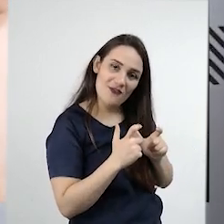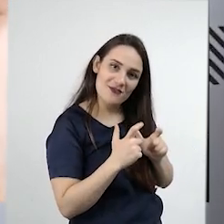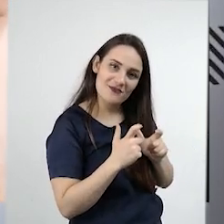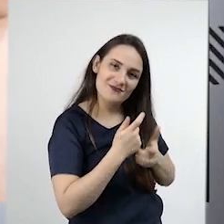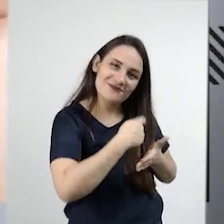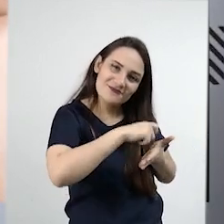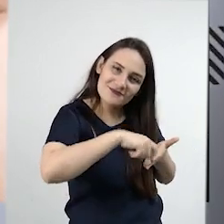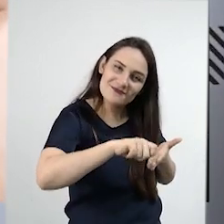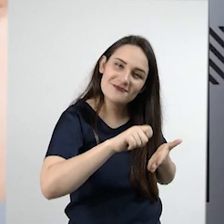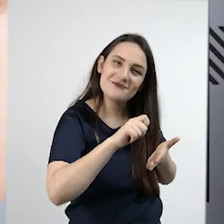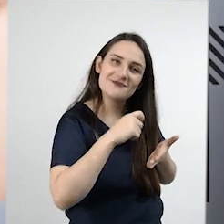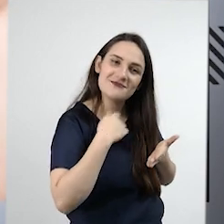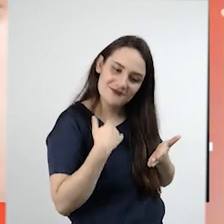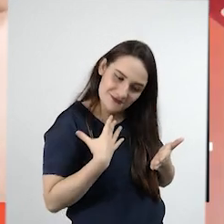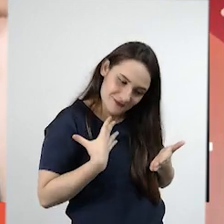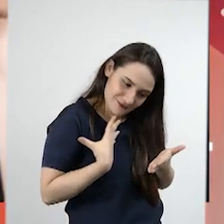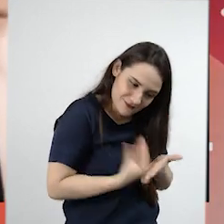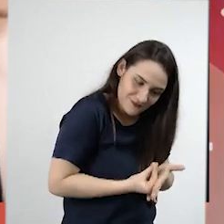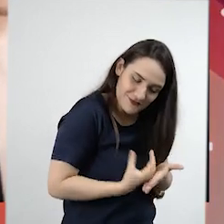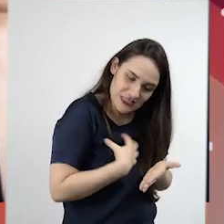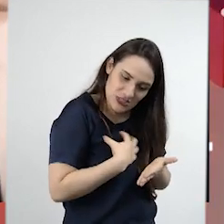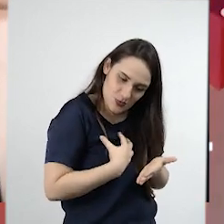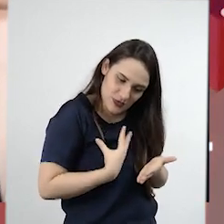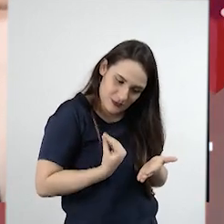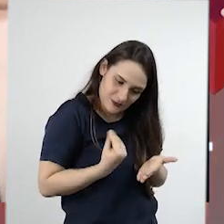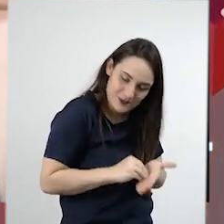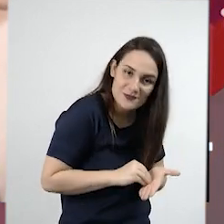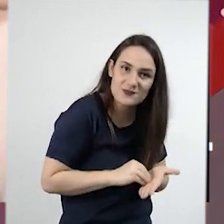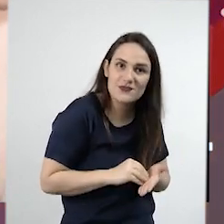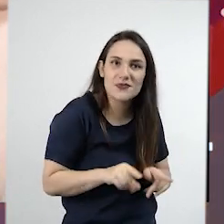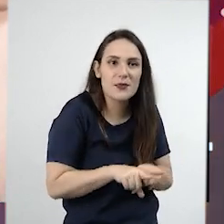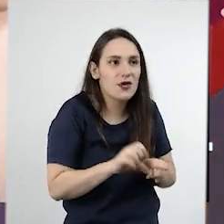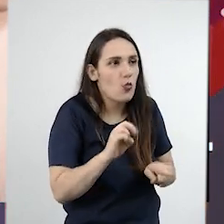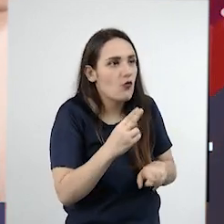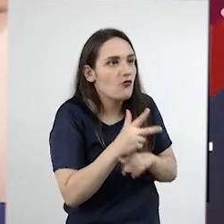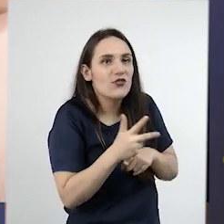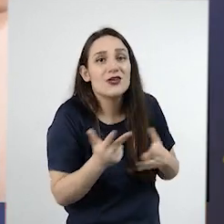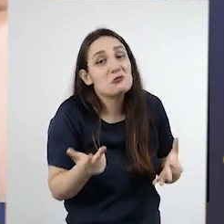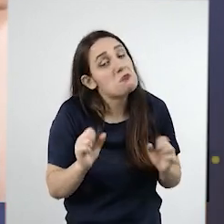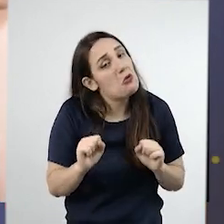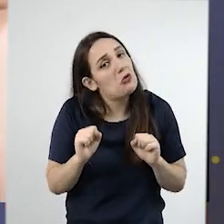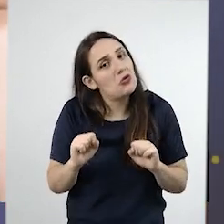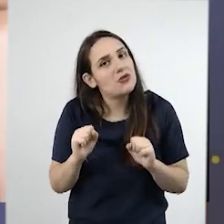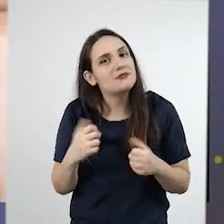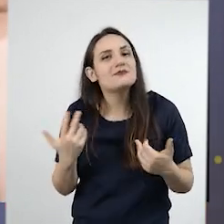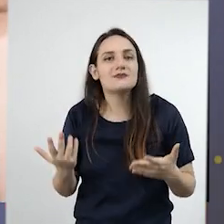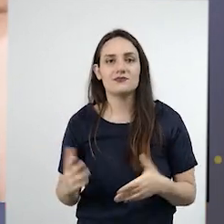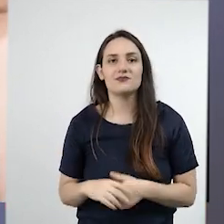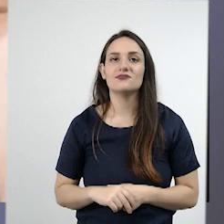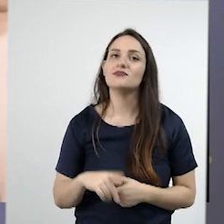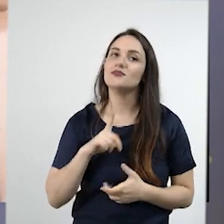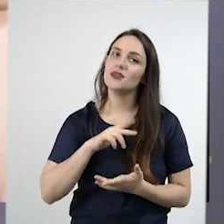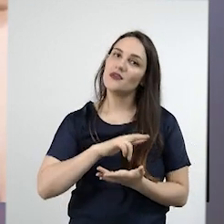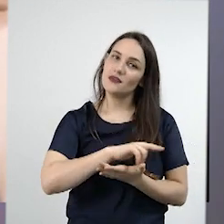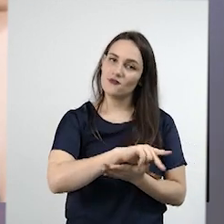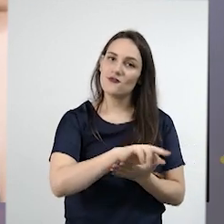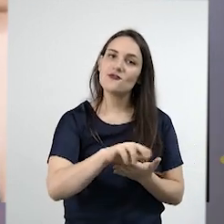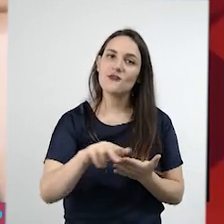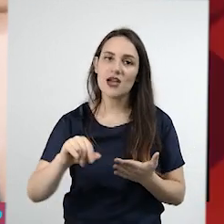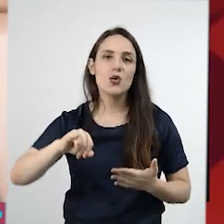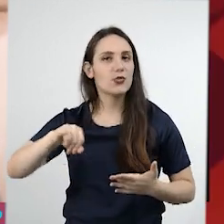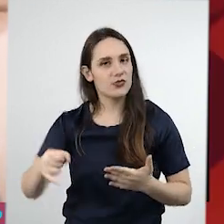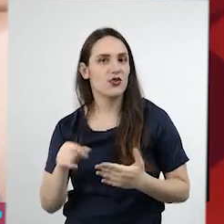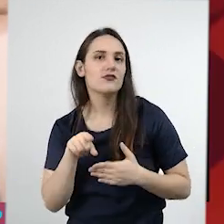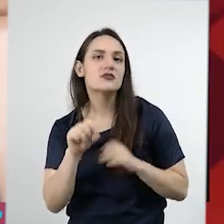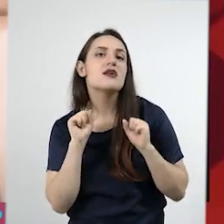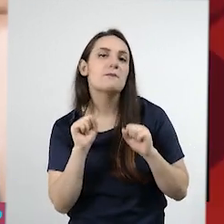sua expressão, vídeos. Então, eu acho que tem aí uma gama de possibilidades para poder